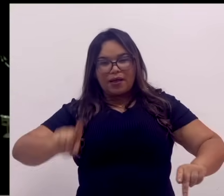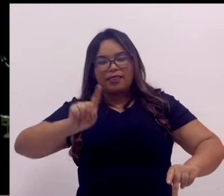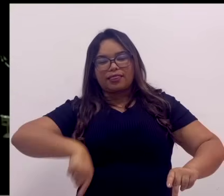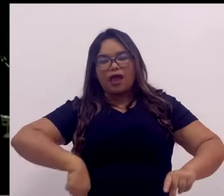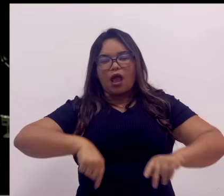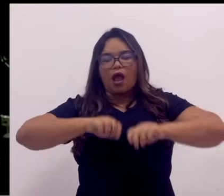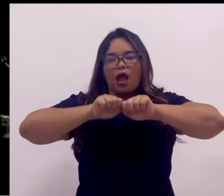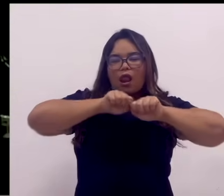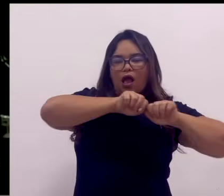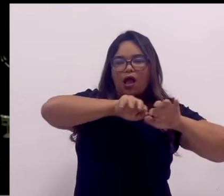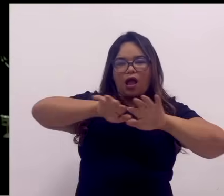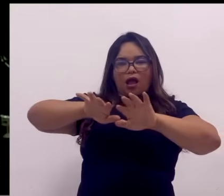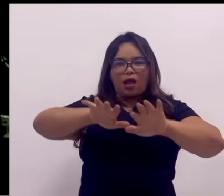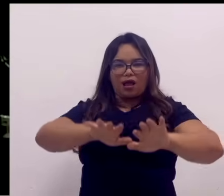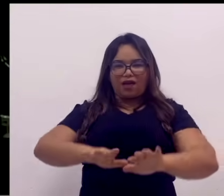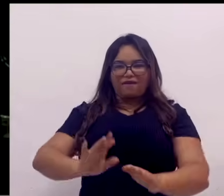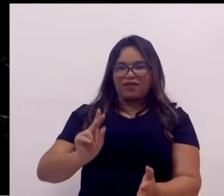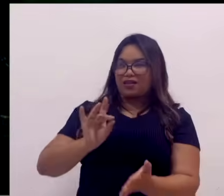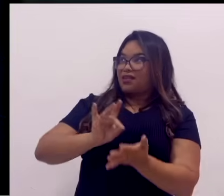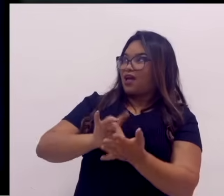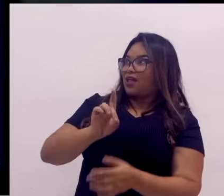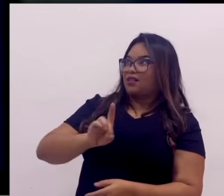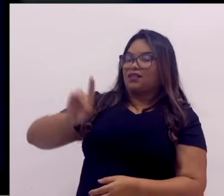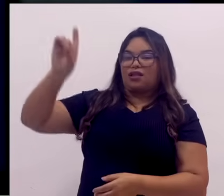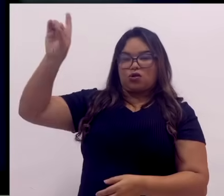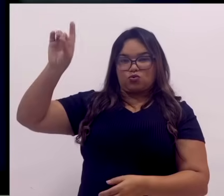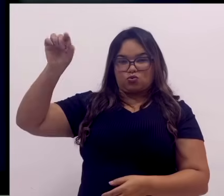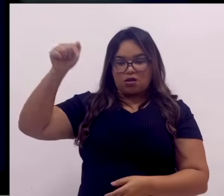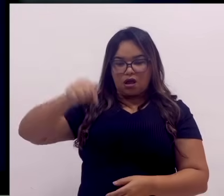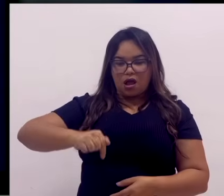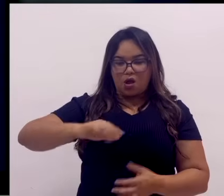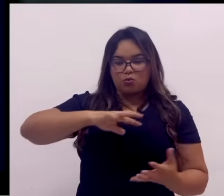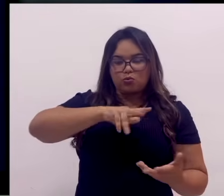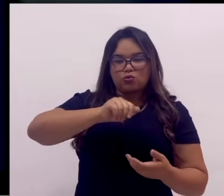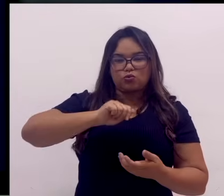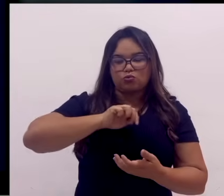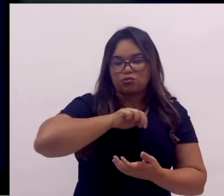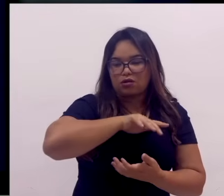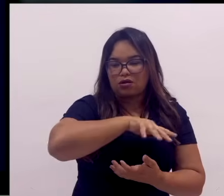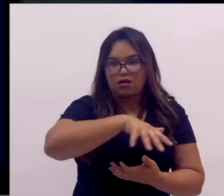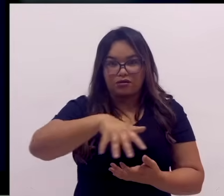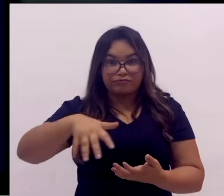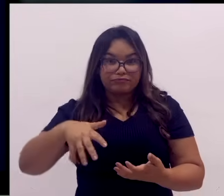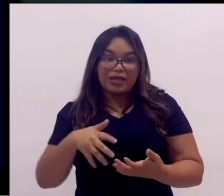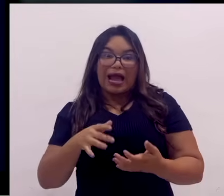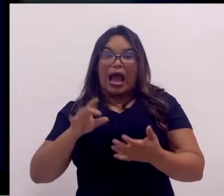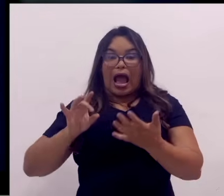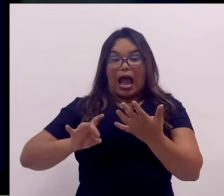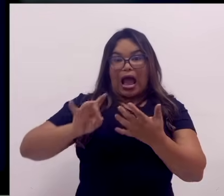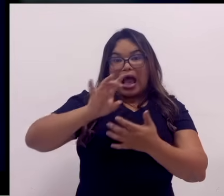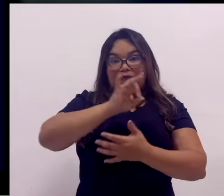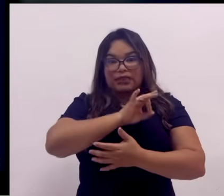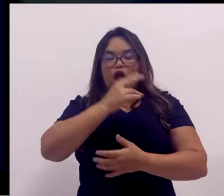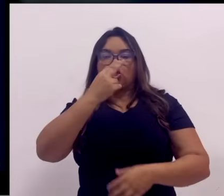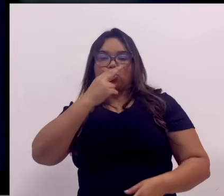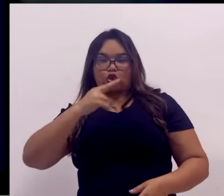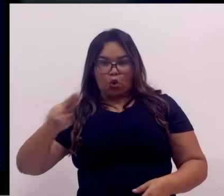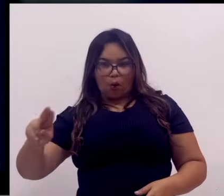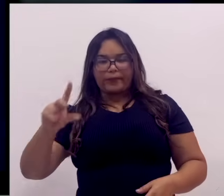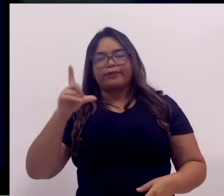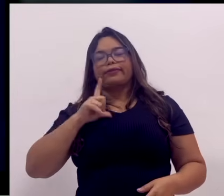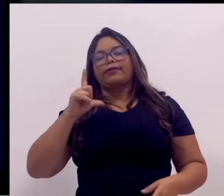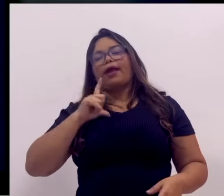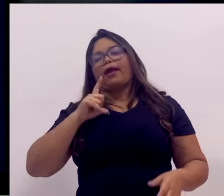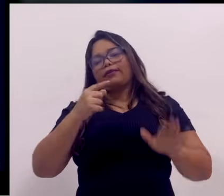espalhando a sua luz ao mundo. Cada um desses nomes tem um significado particular. E tem um